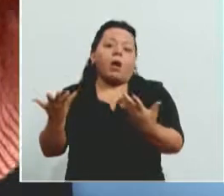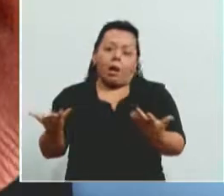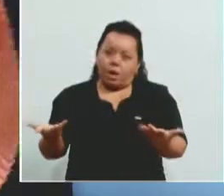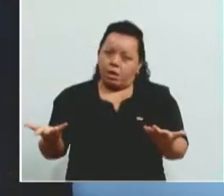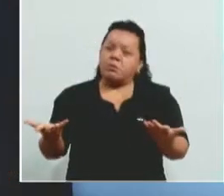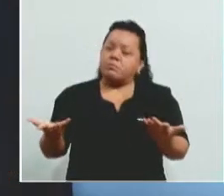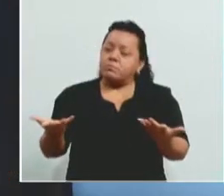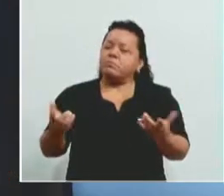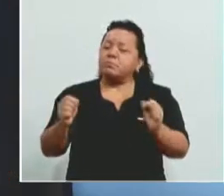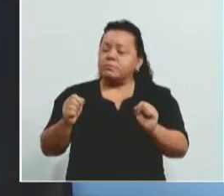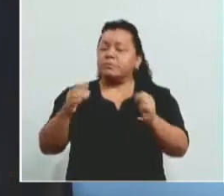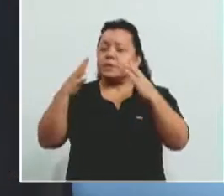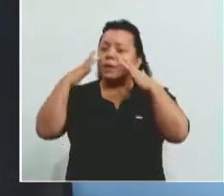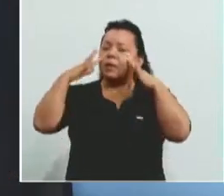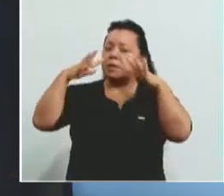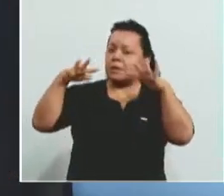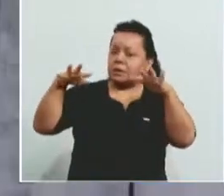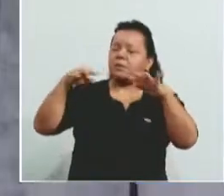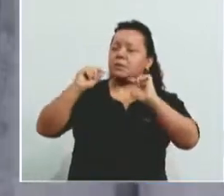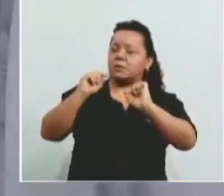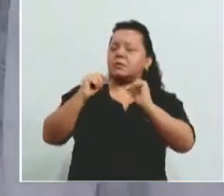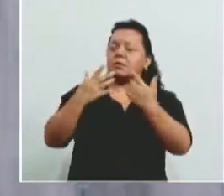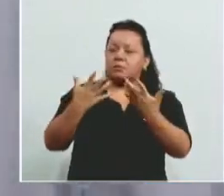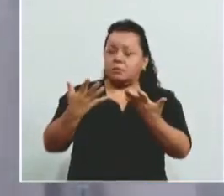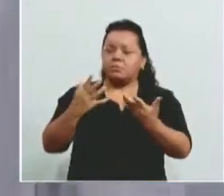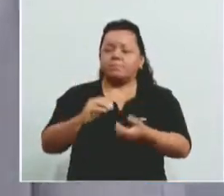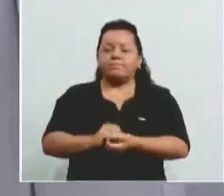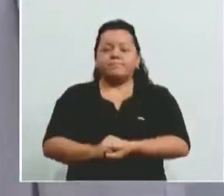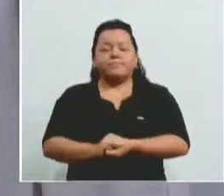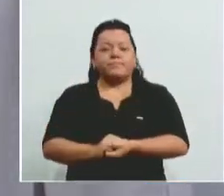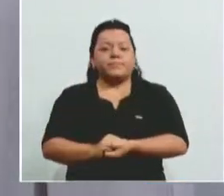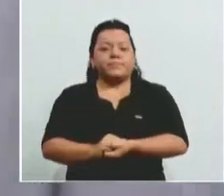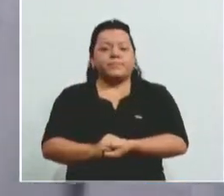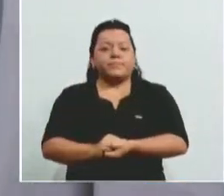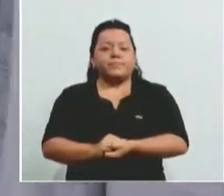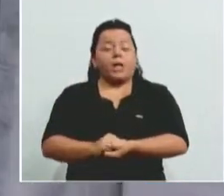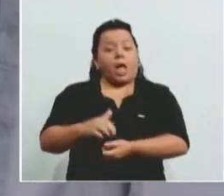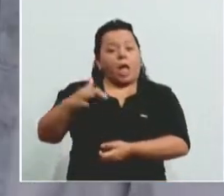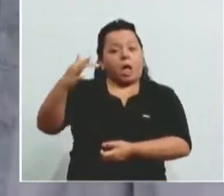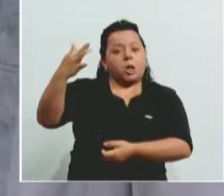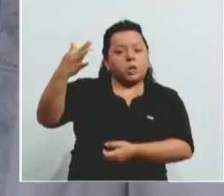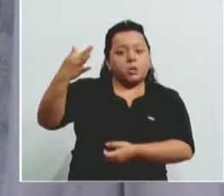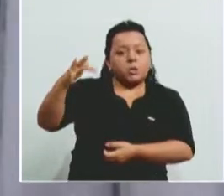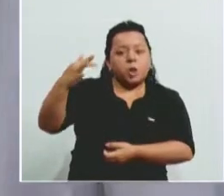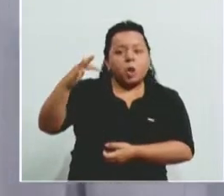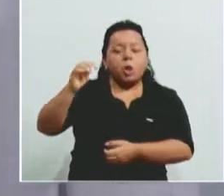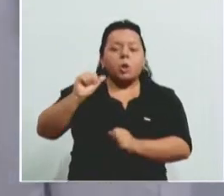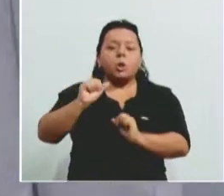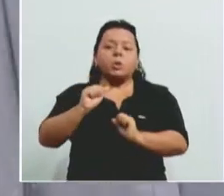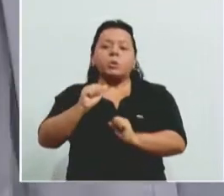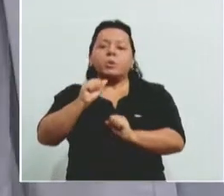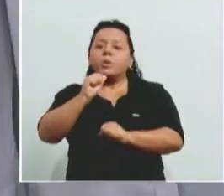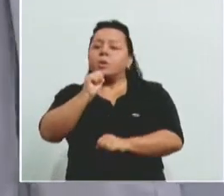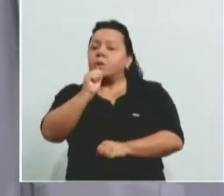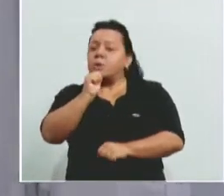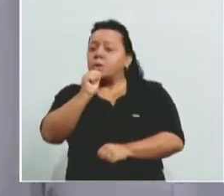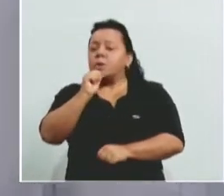gente ficar de anteninha em pé. Dor e sangramento intestinais e urinários durante a